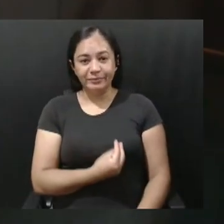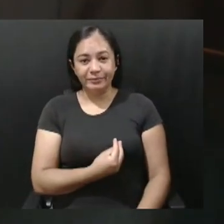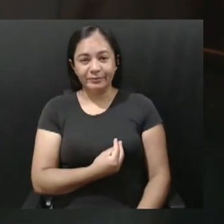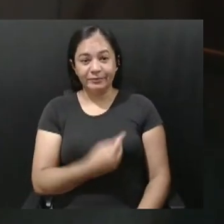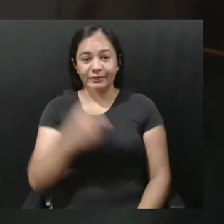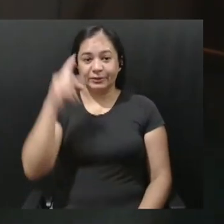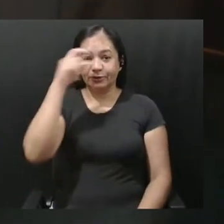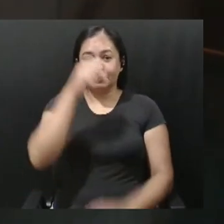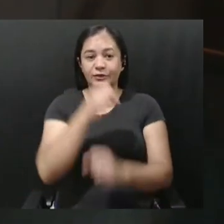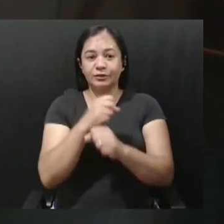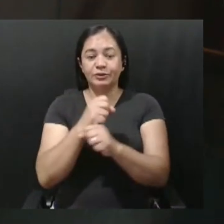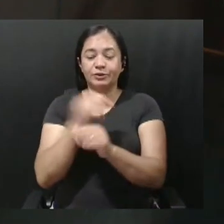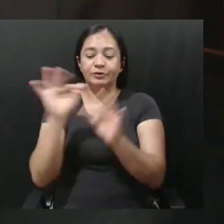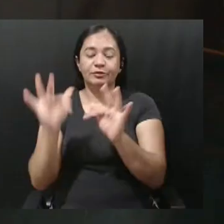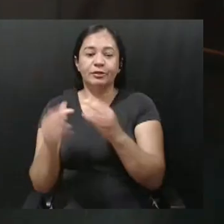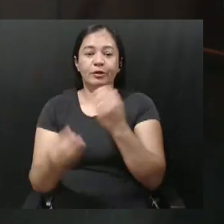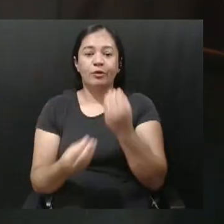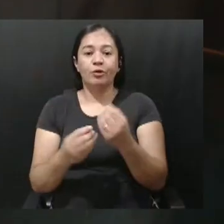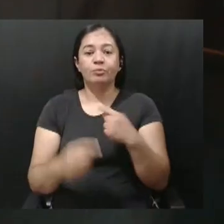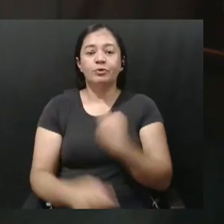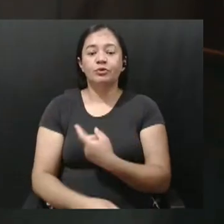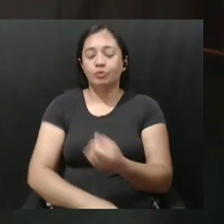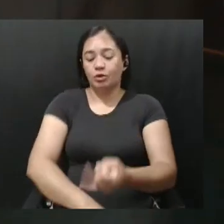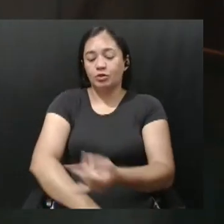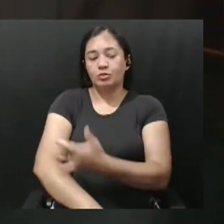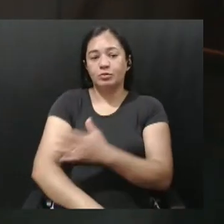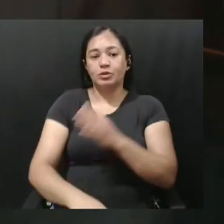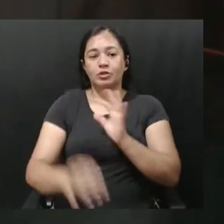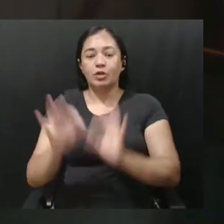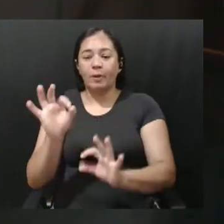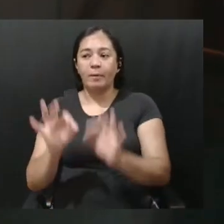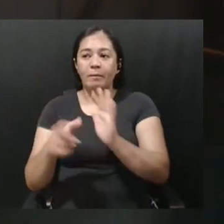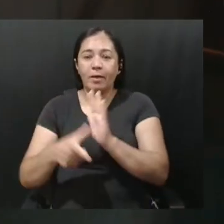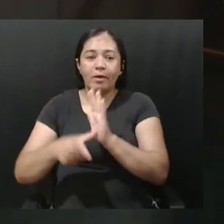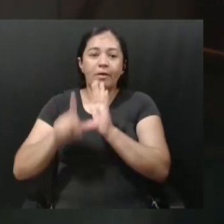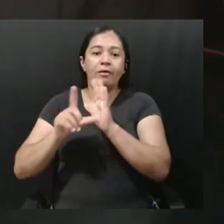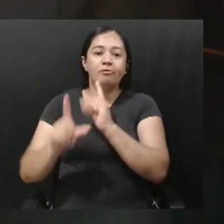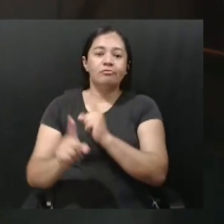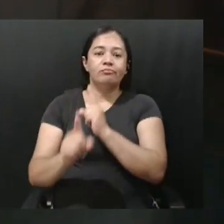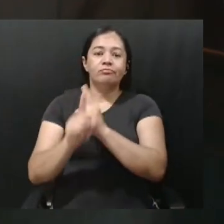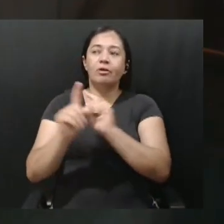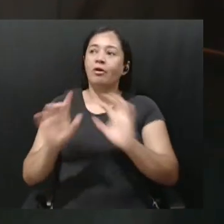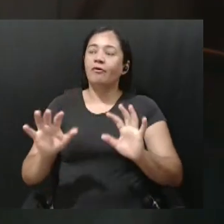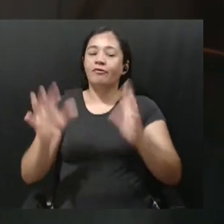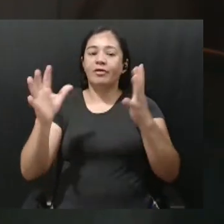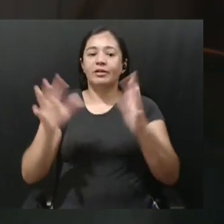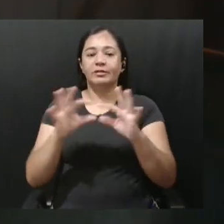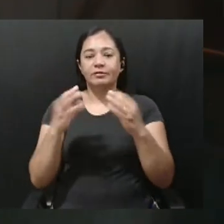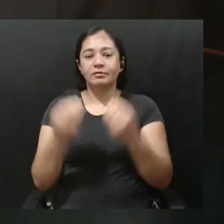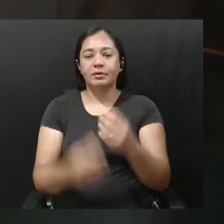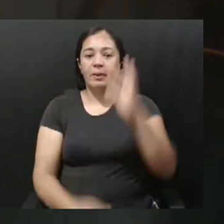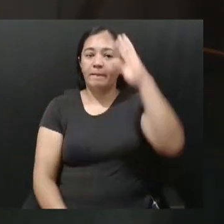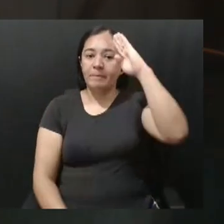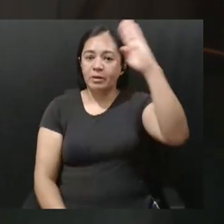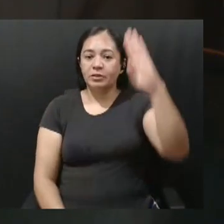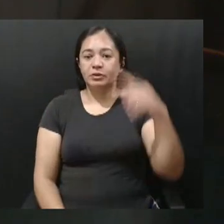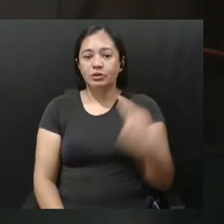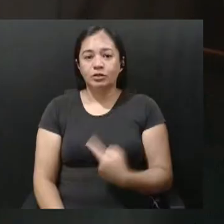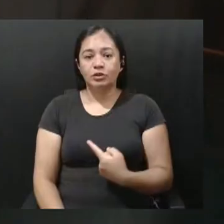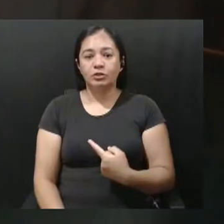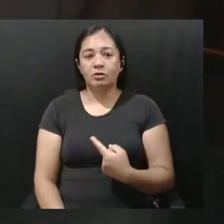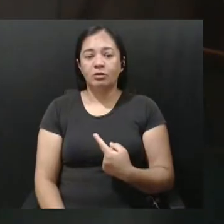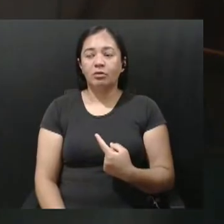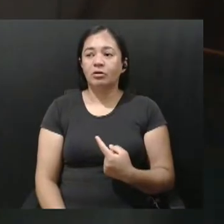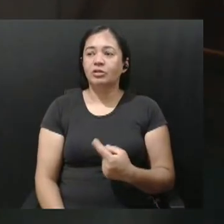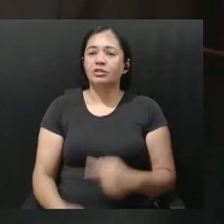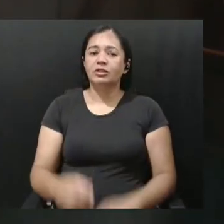o nosso emocional antes desse encontro, assim, de festas familiares, principalmente quando a gente não se vê há muito tempo, né, como você Uhum. muito bem